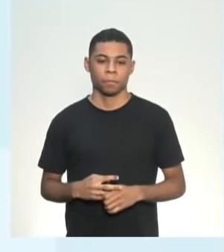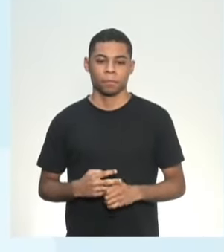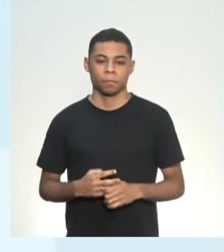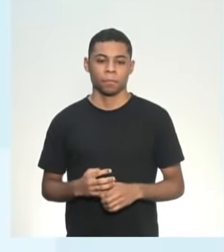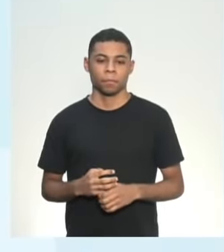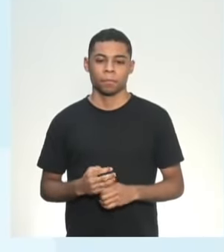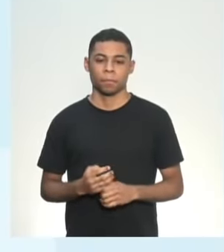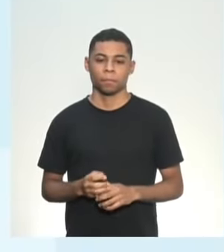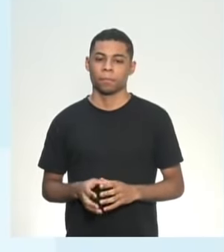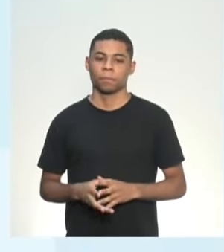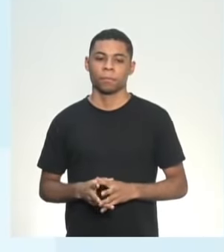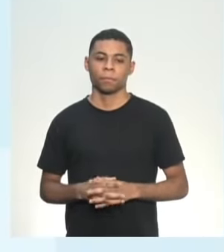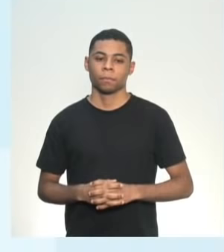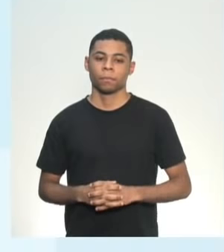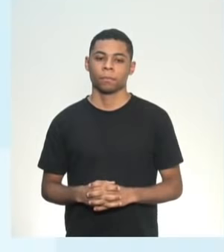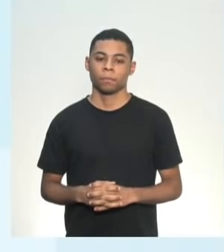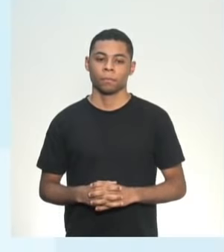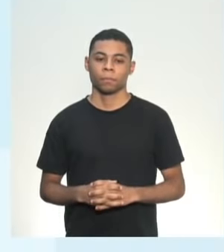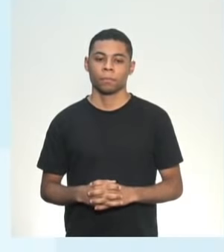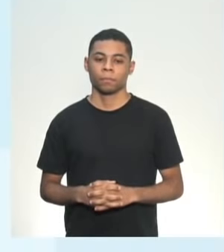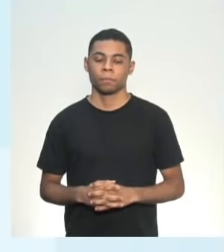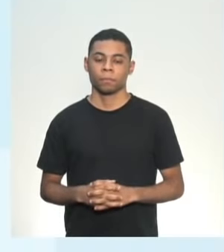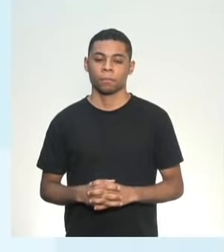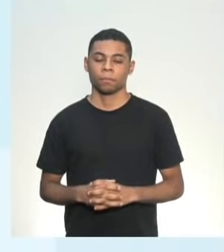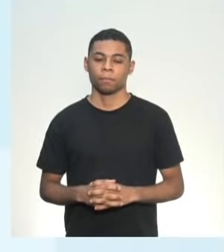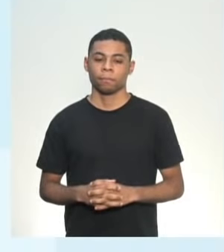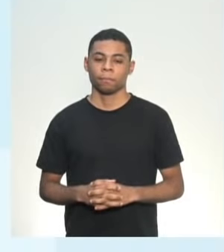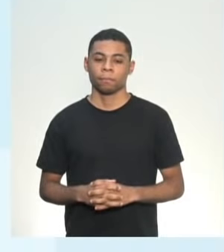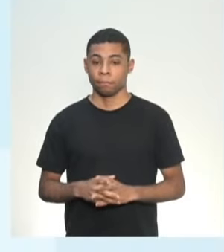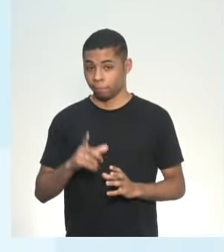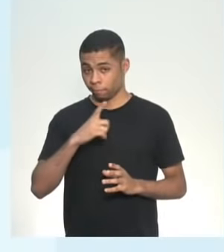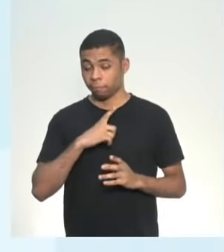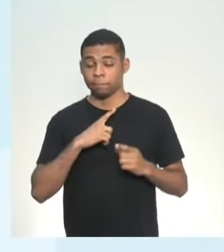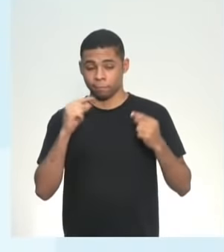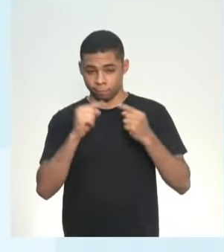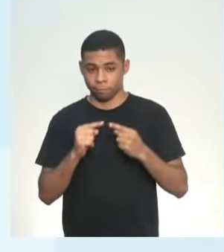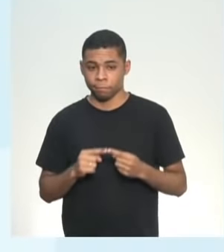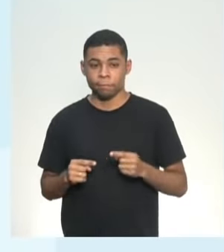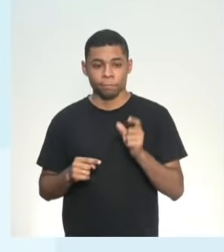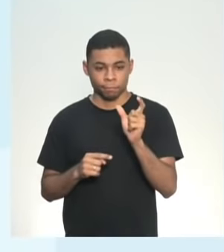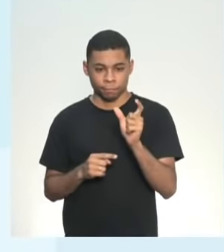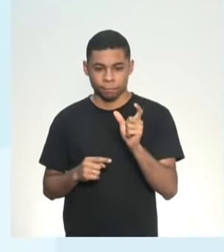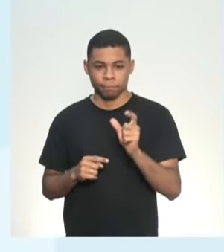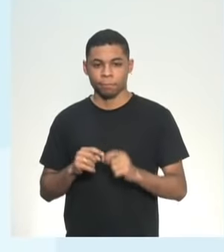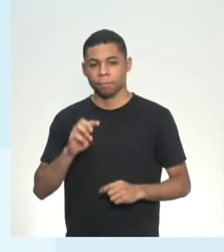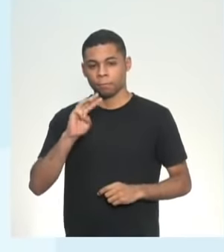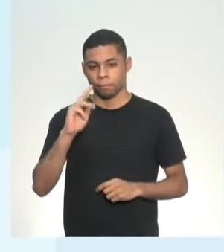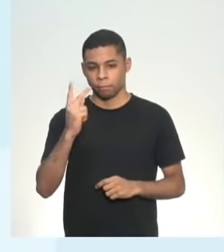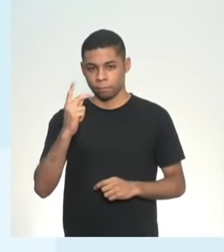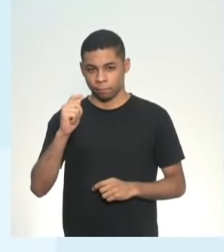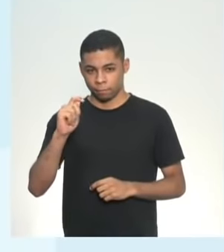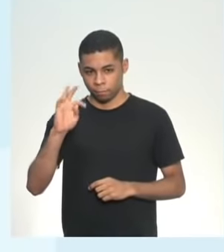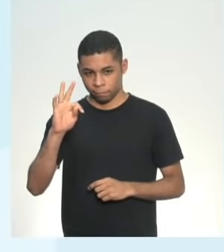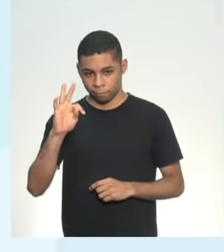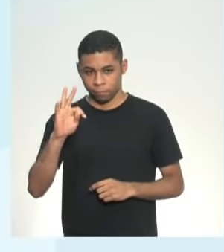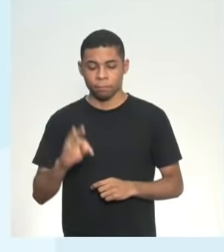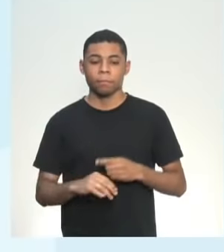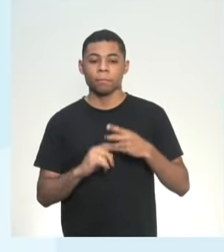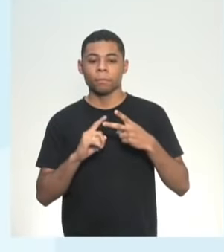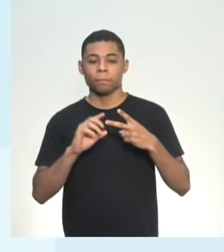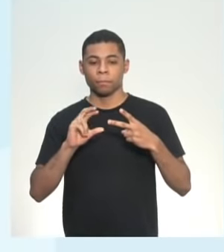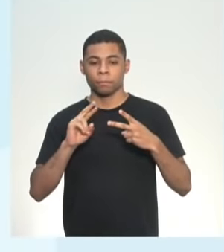about beings tão aqui a gente tem uma combinação da palavrinha lote com